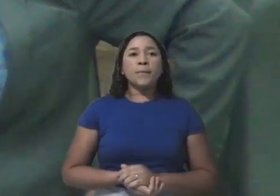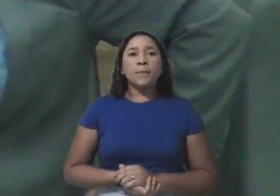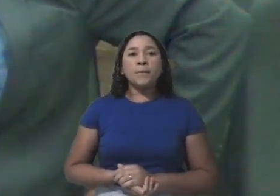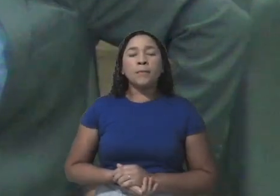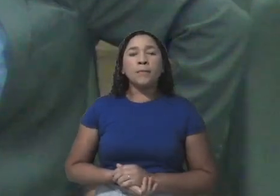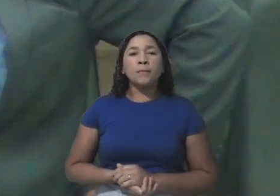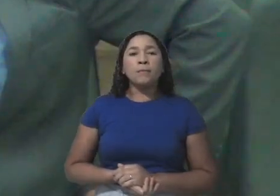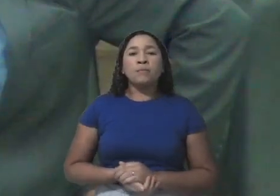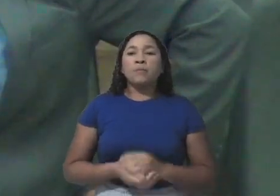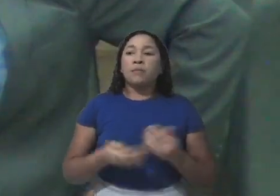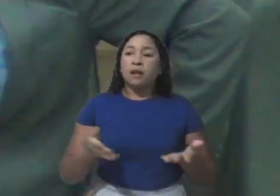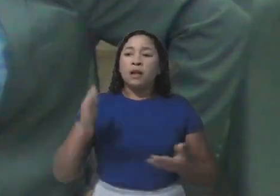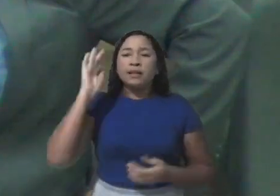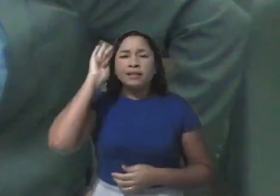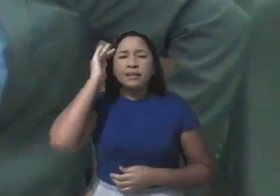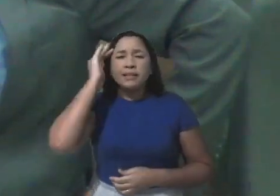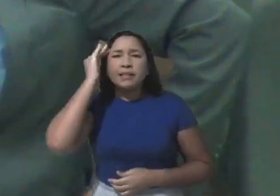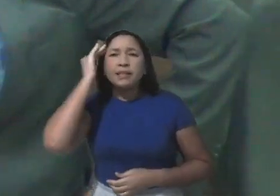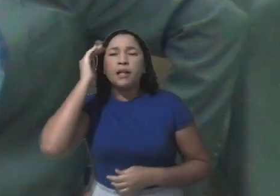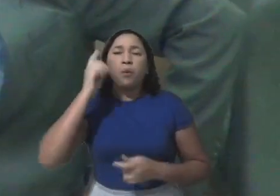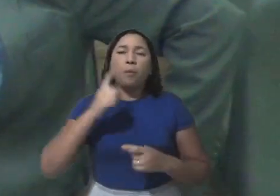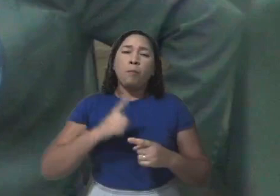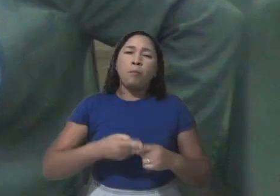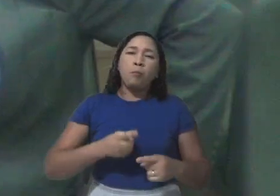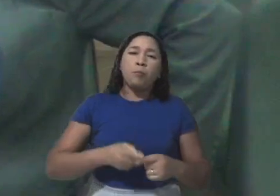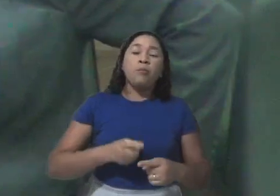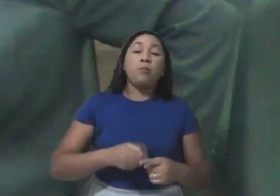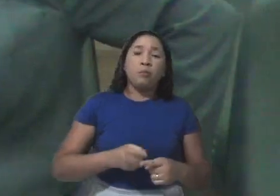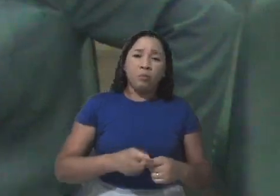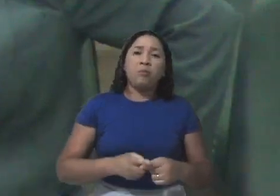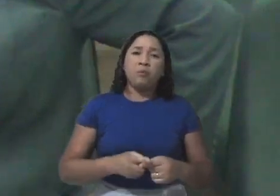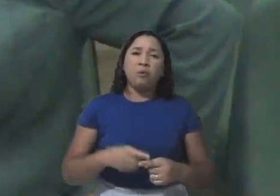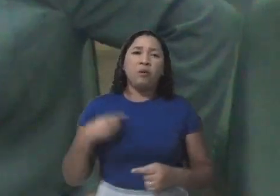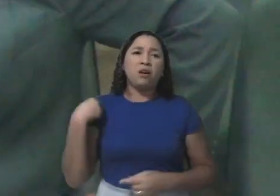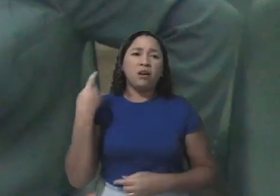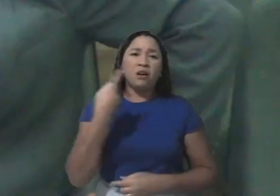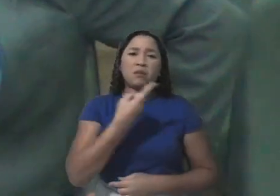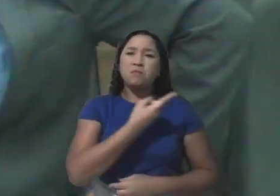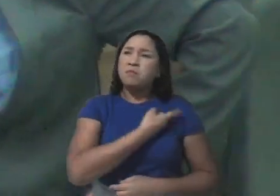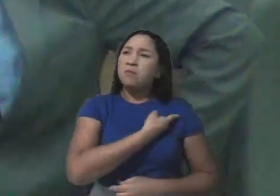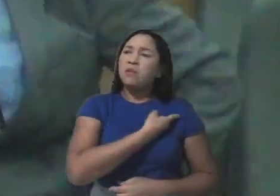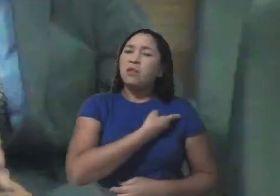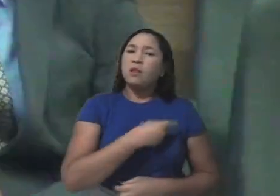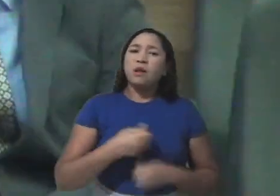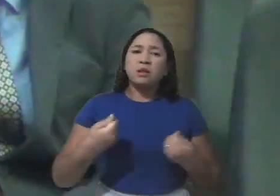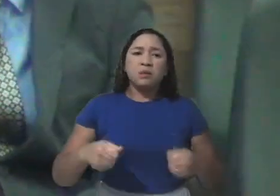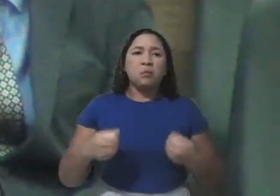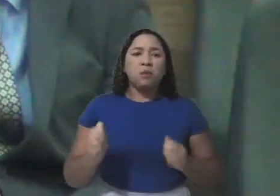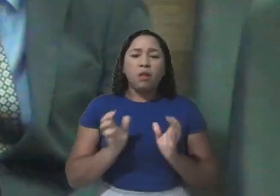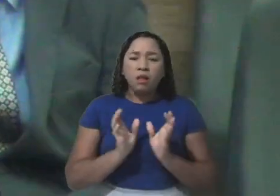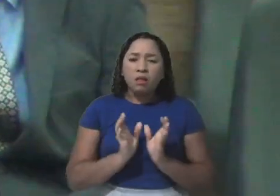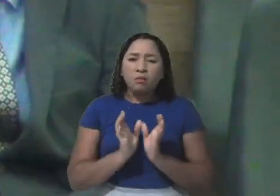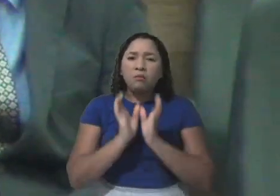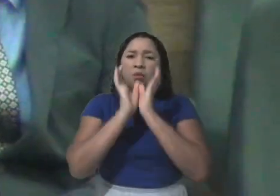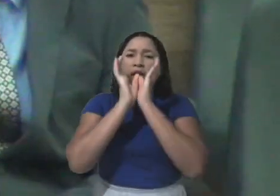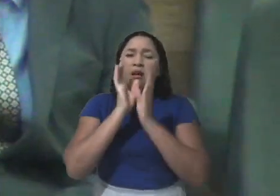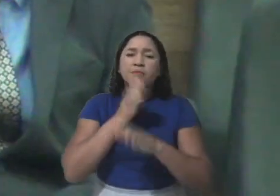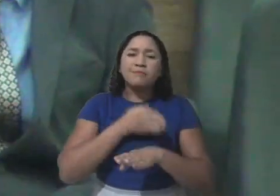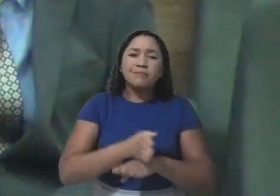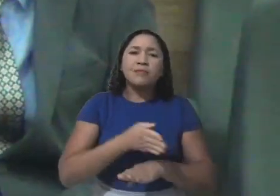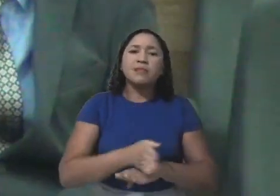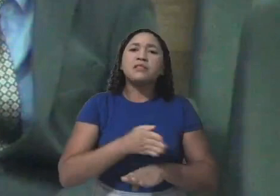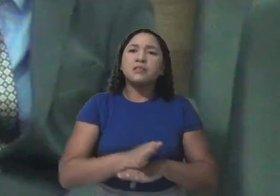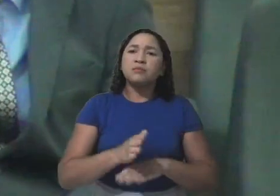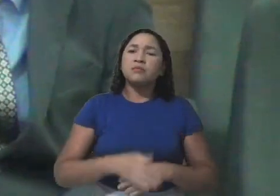para compreendermos o porquê nós temos que tomar a Santa Ceia, o porquê não batizamos